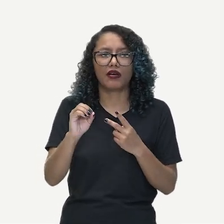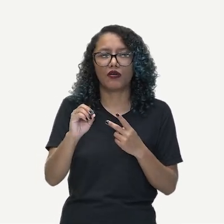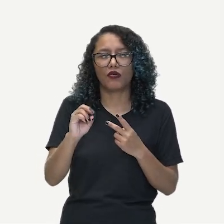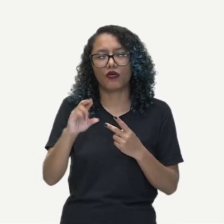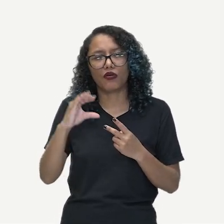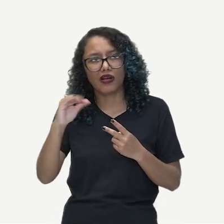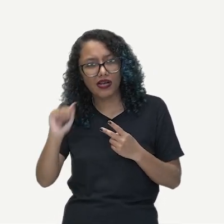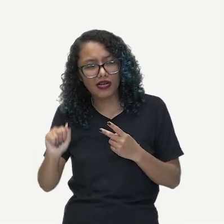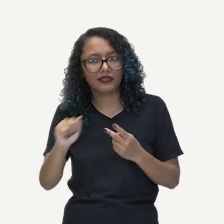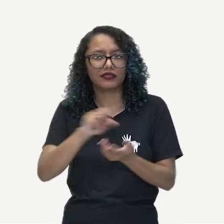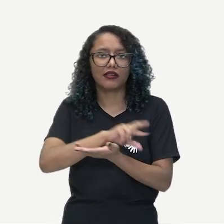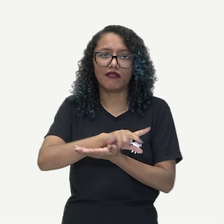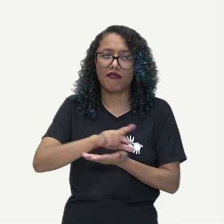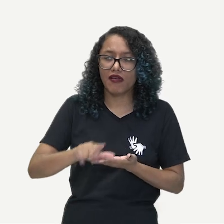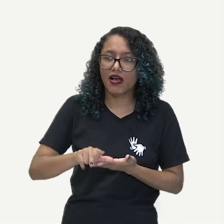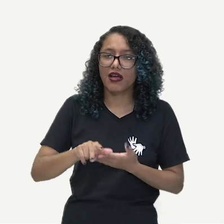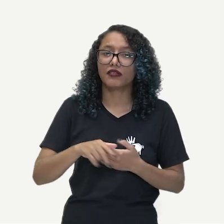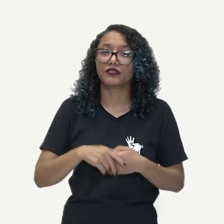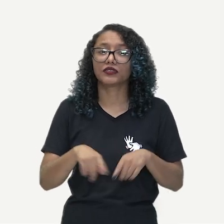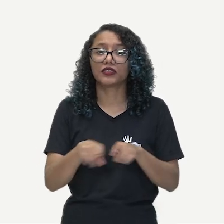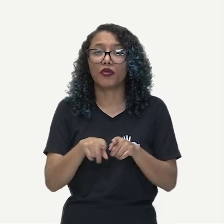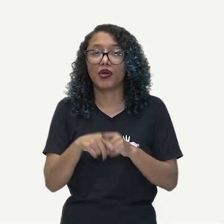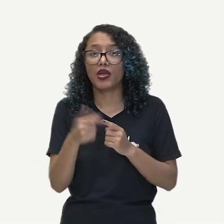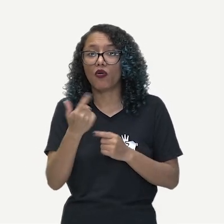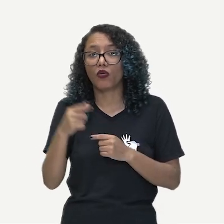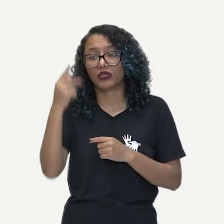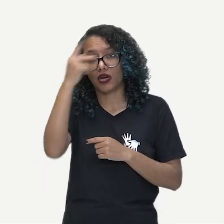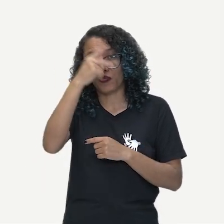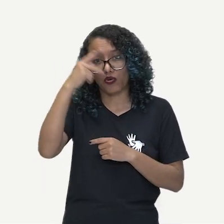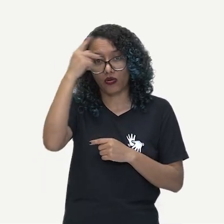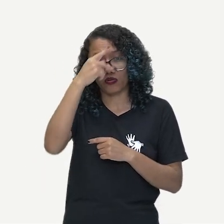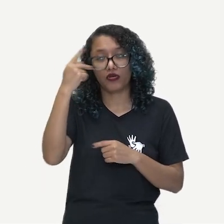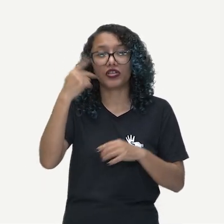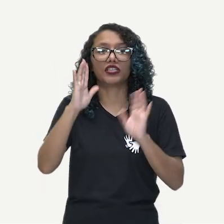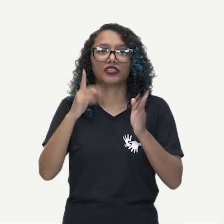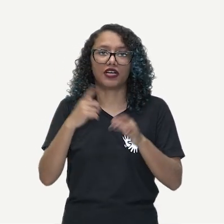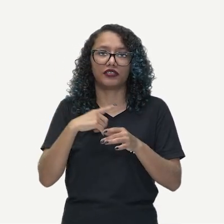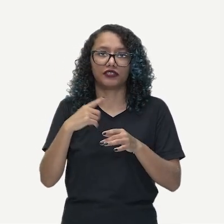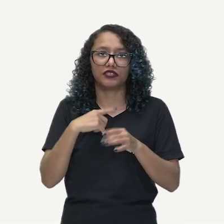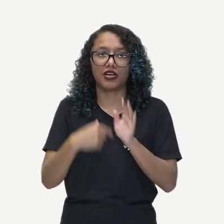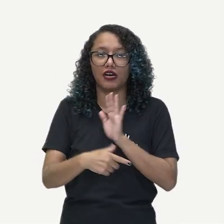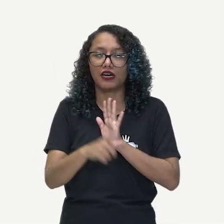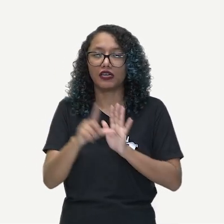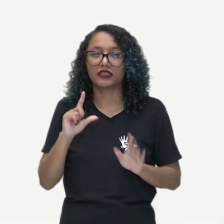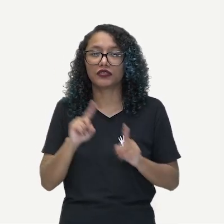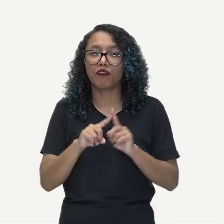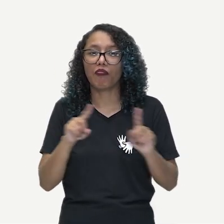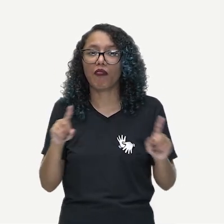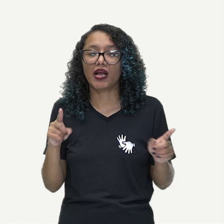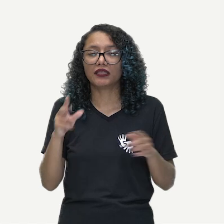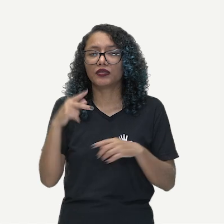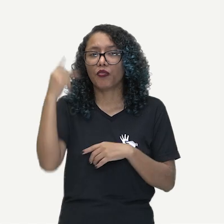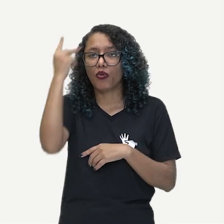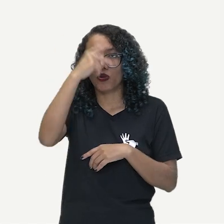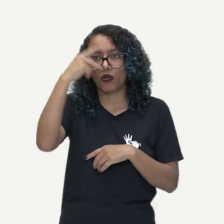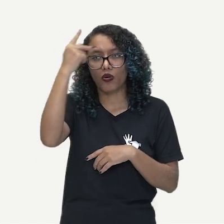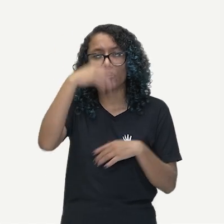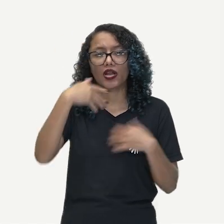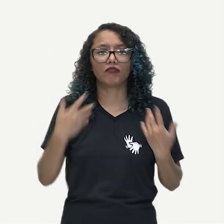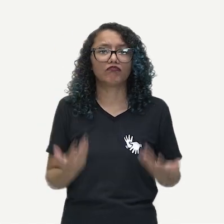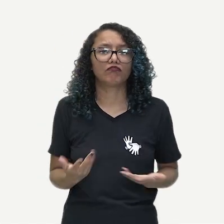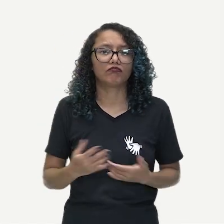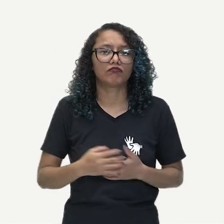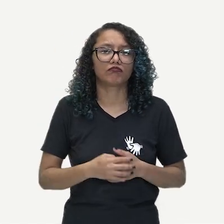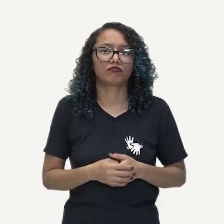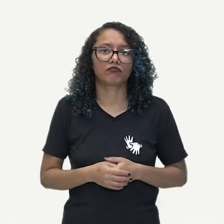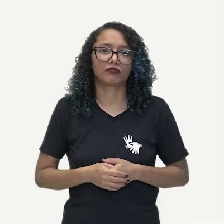a Polônia, que aí já existia a Polônia, só que a Polônia ela estava